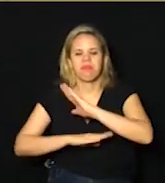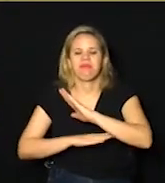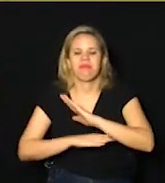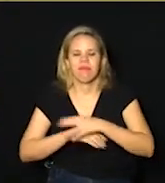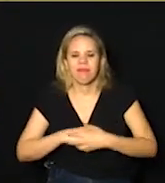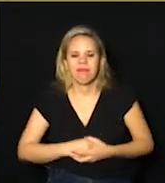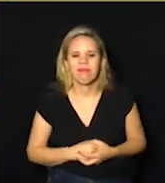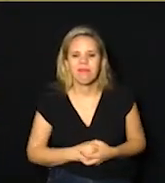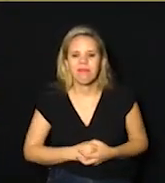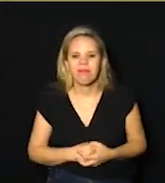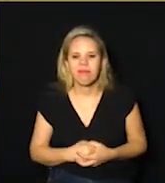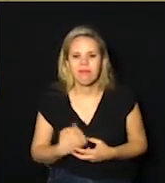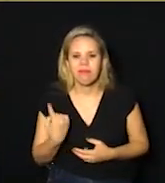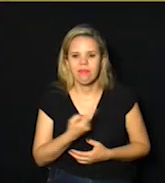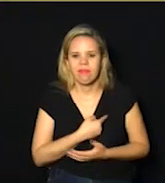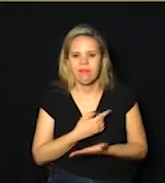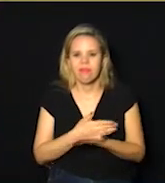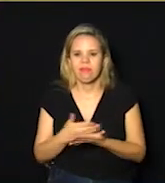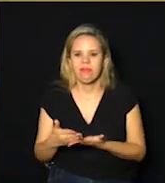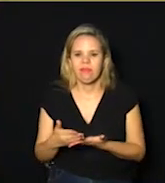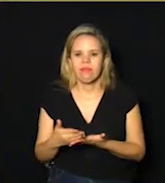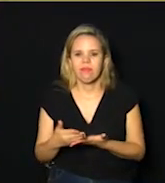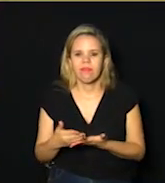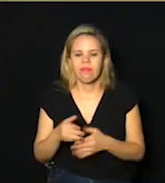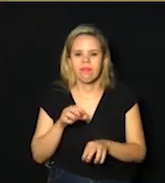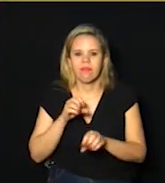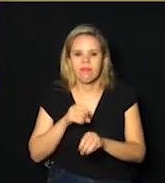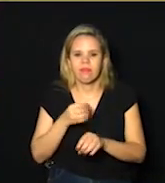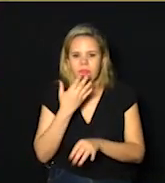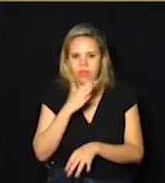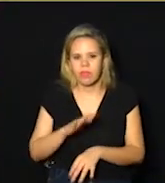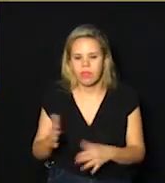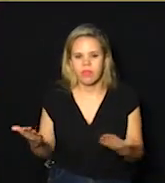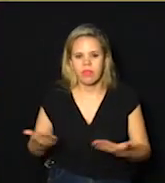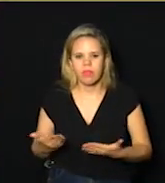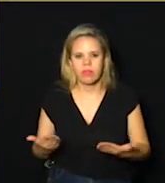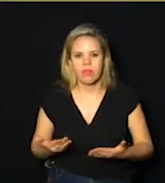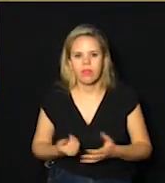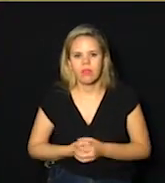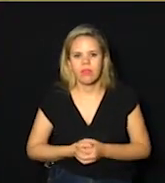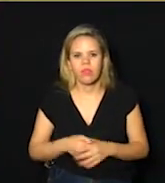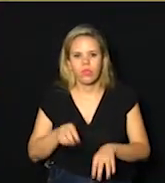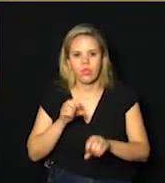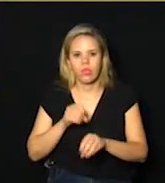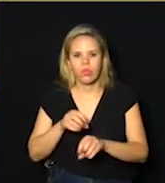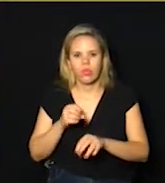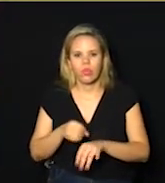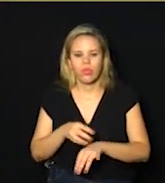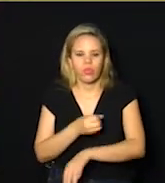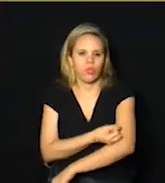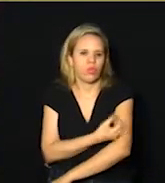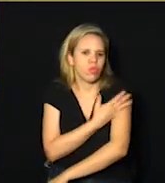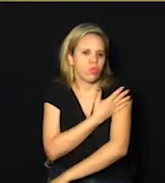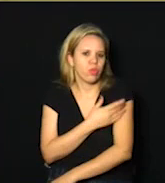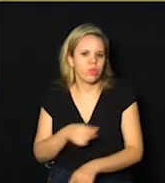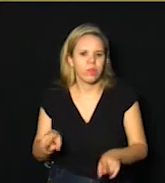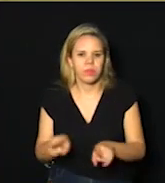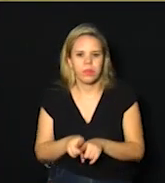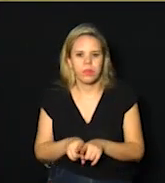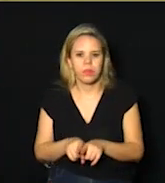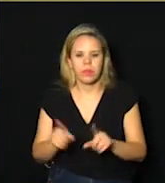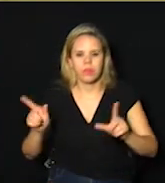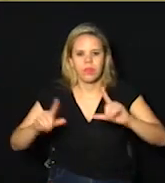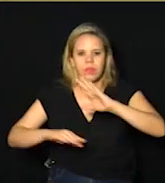Câmara, porque nós começamos com a educação infantil e agora nós estamos com o ensino fundamental também. A